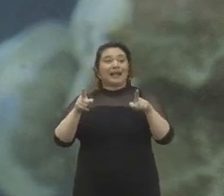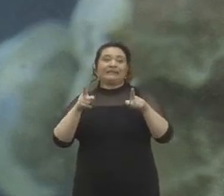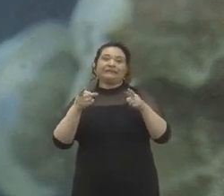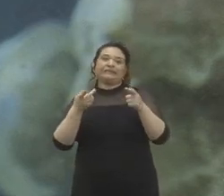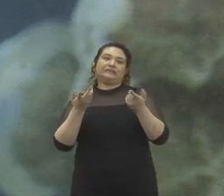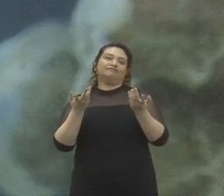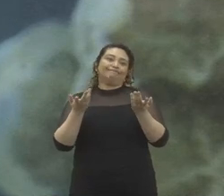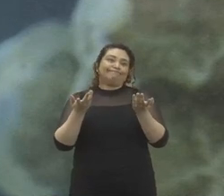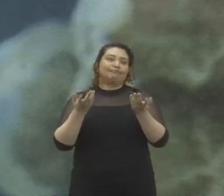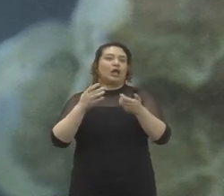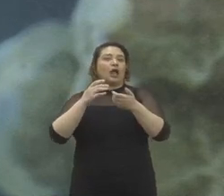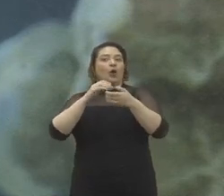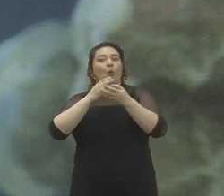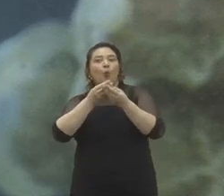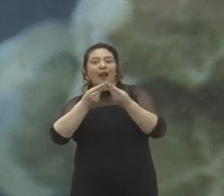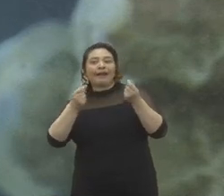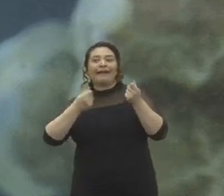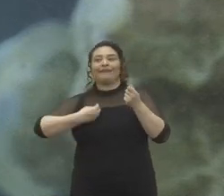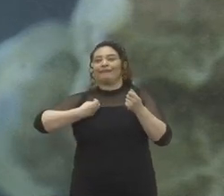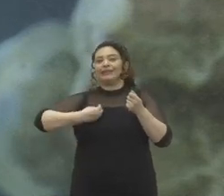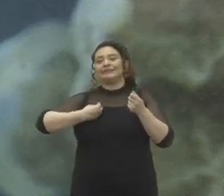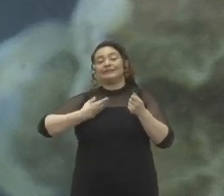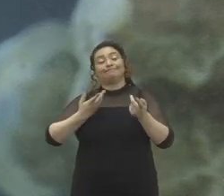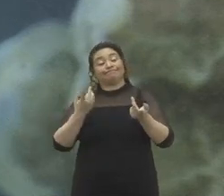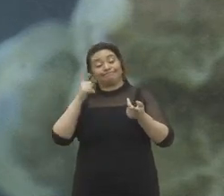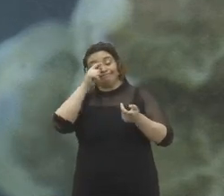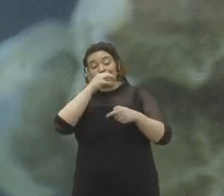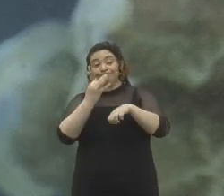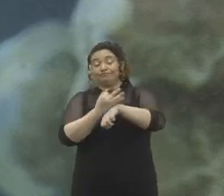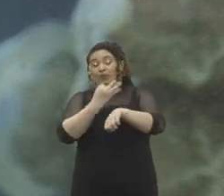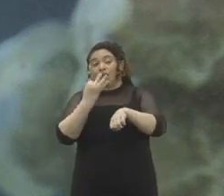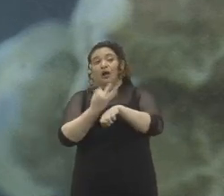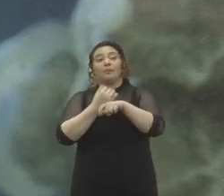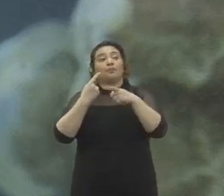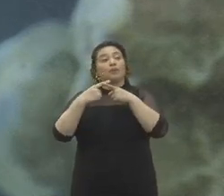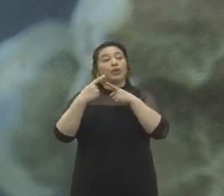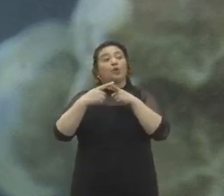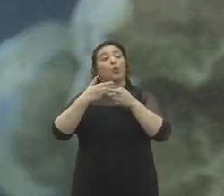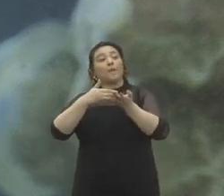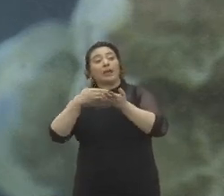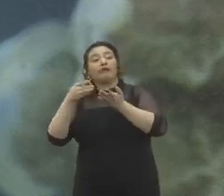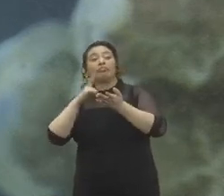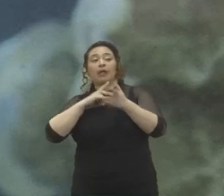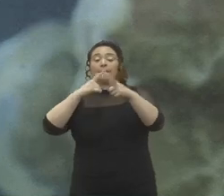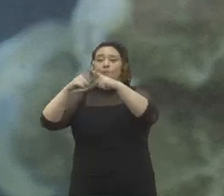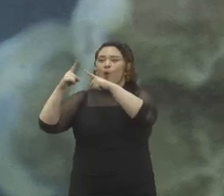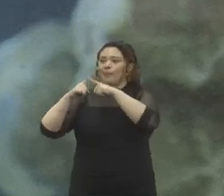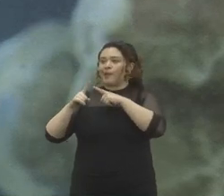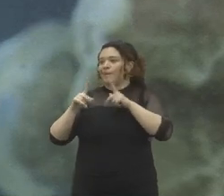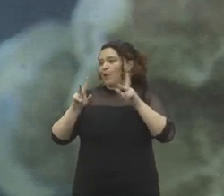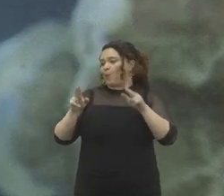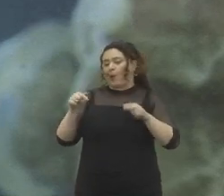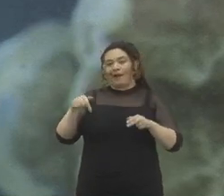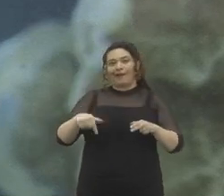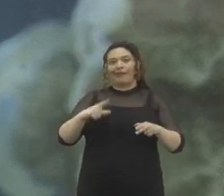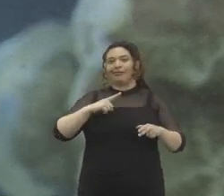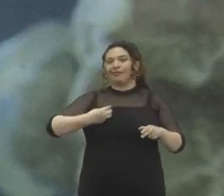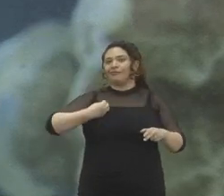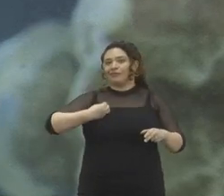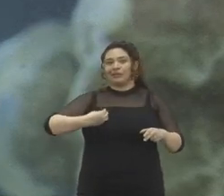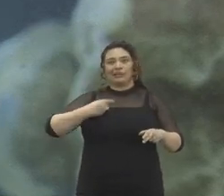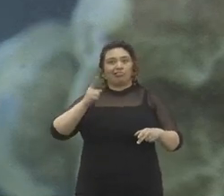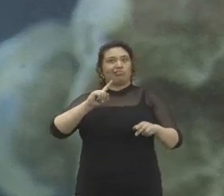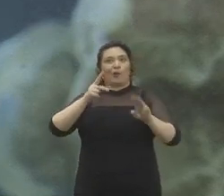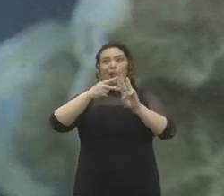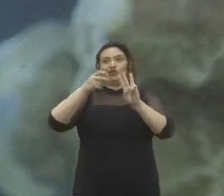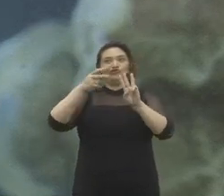idade é discutível porque eles começam a ter problemas da vida moderna que nós enfrentamos não populações